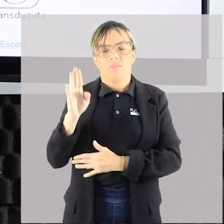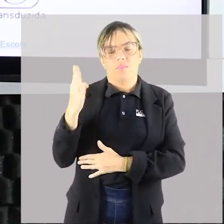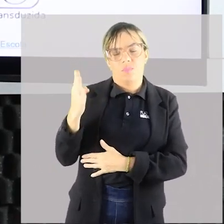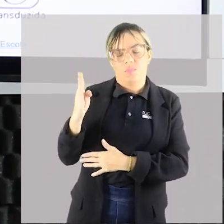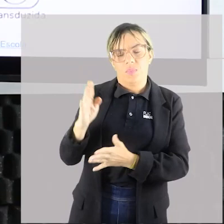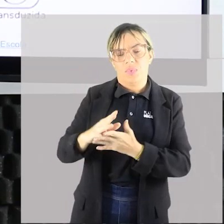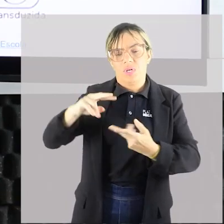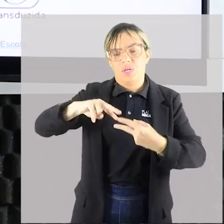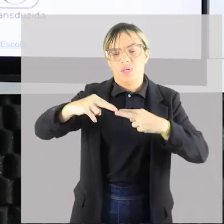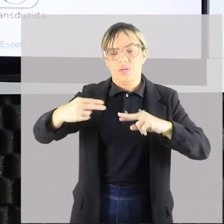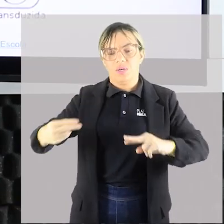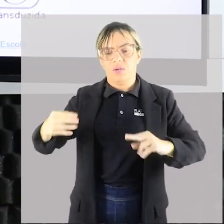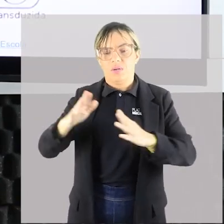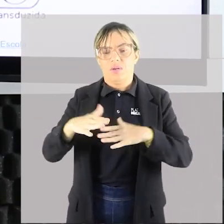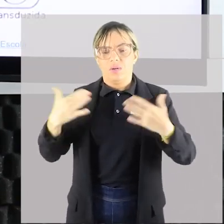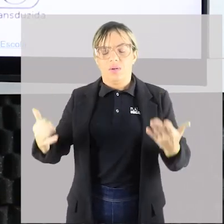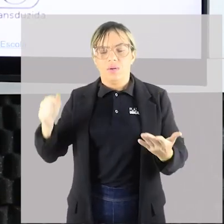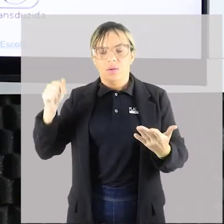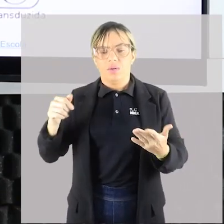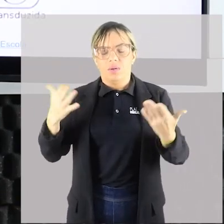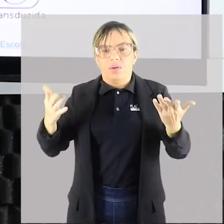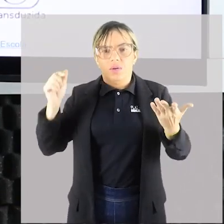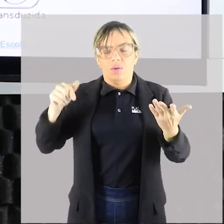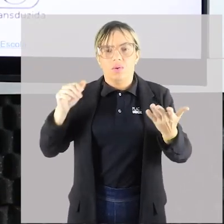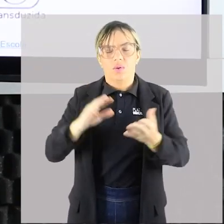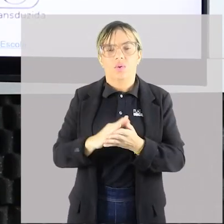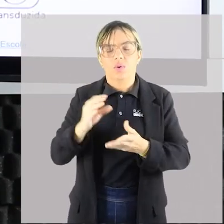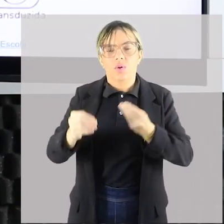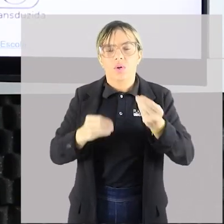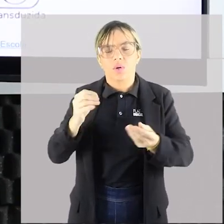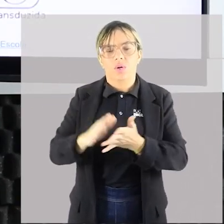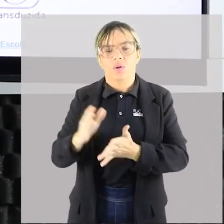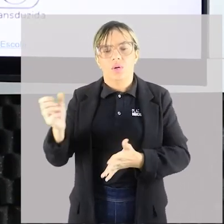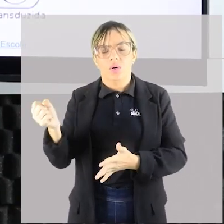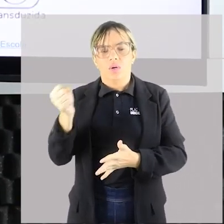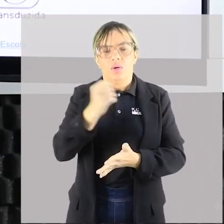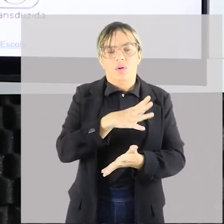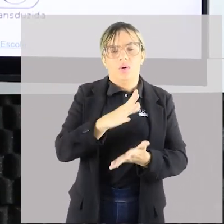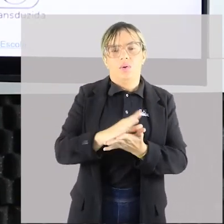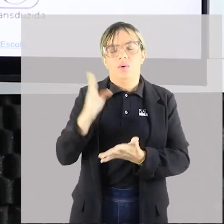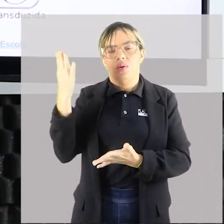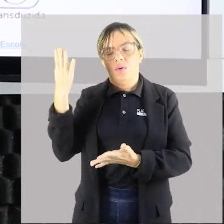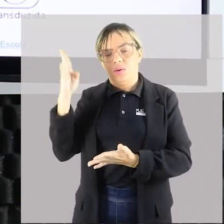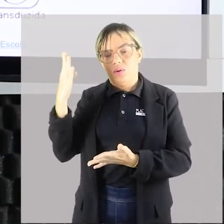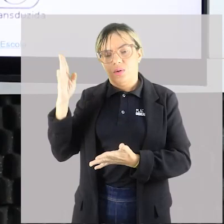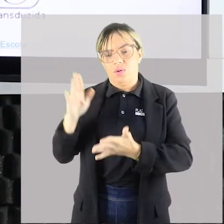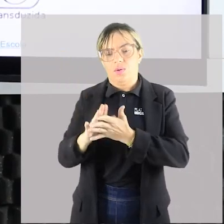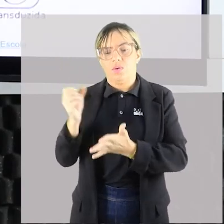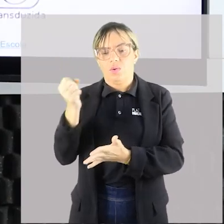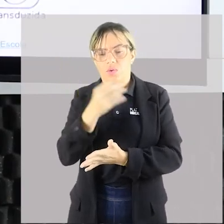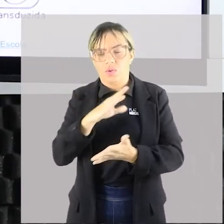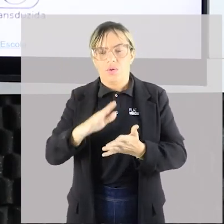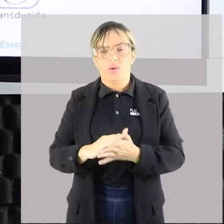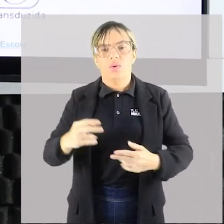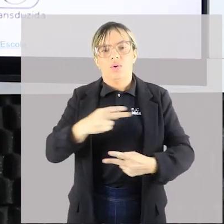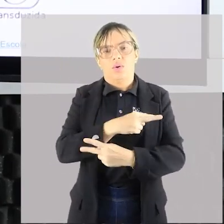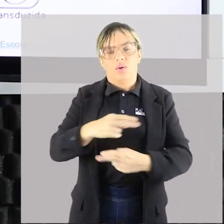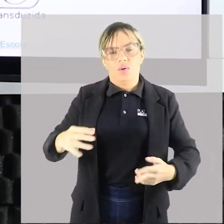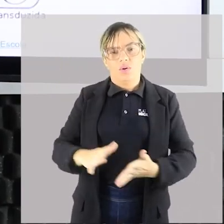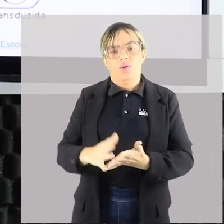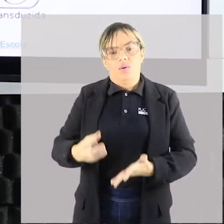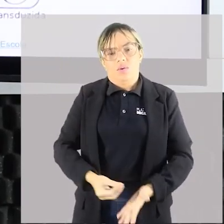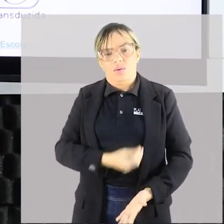material genético, ela vai então, né, ali ser uma nova bactéria, um novo organismo, tá